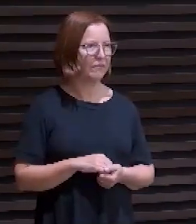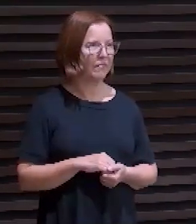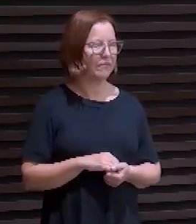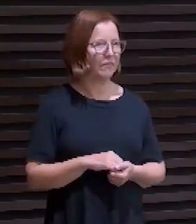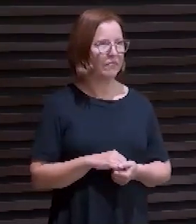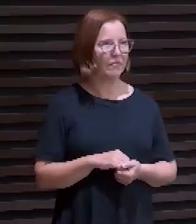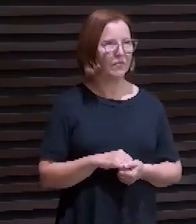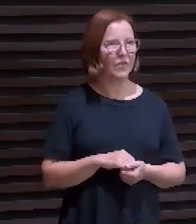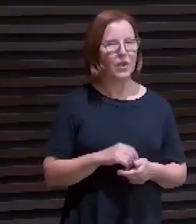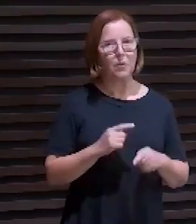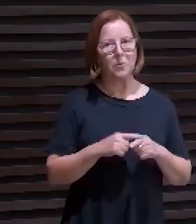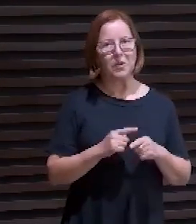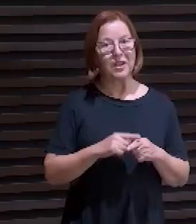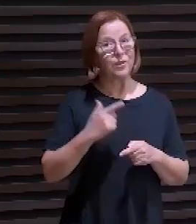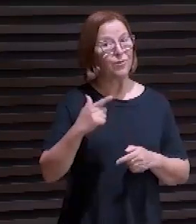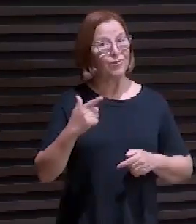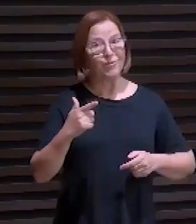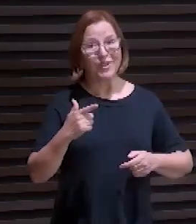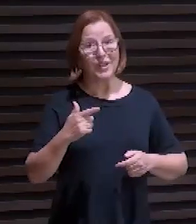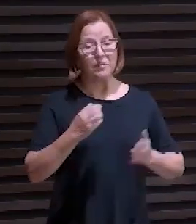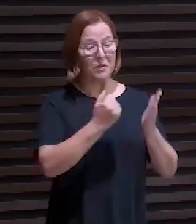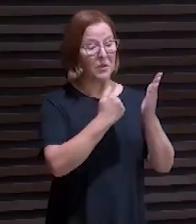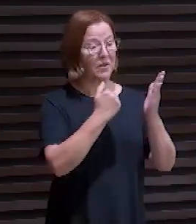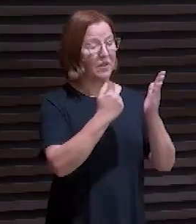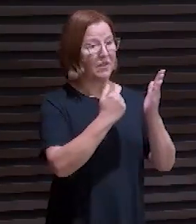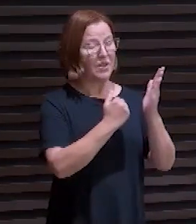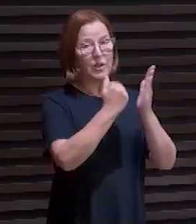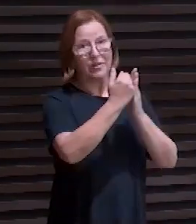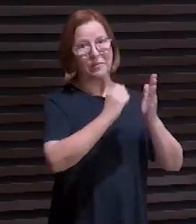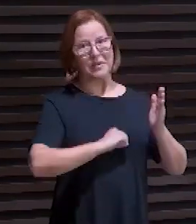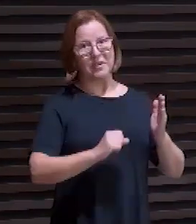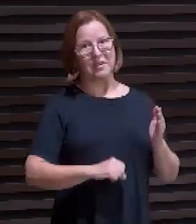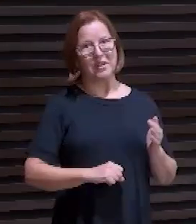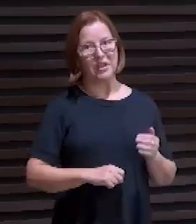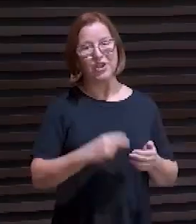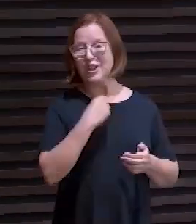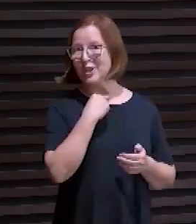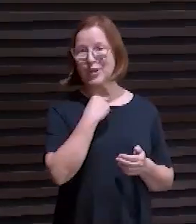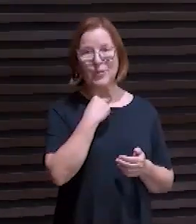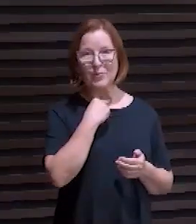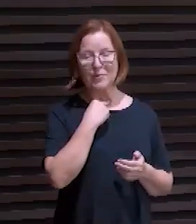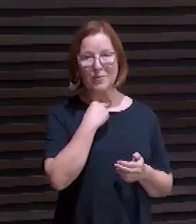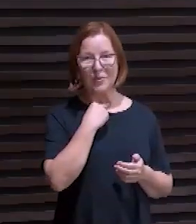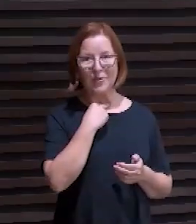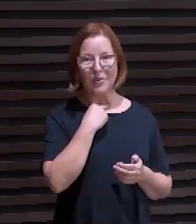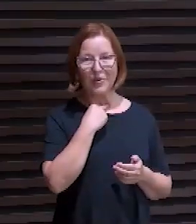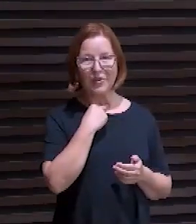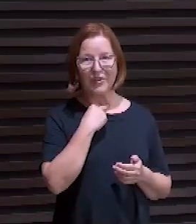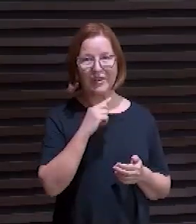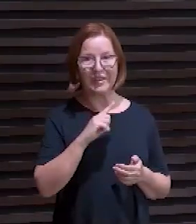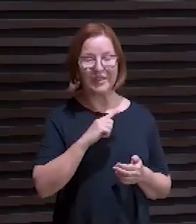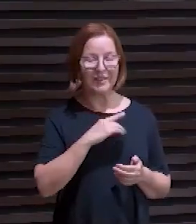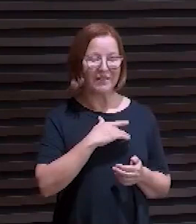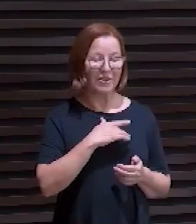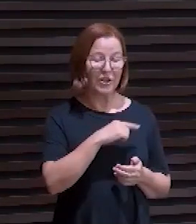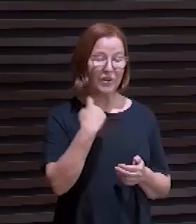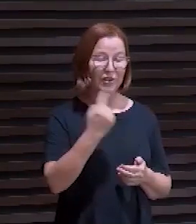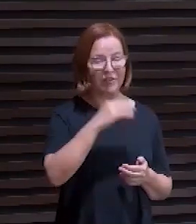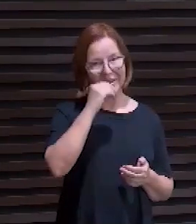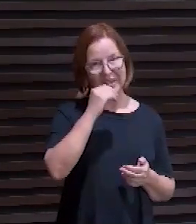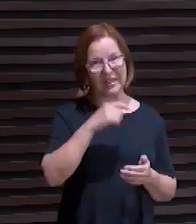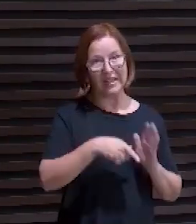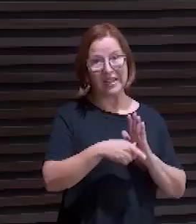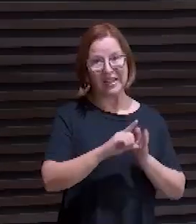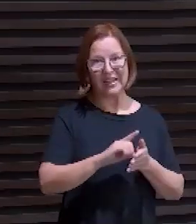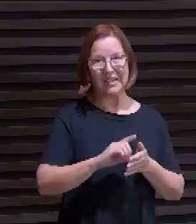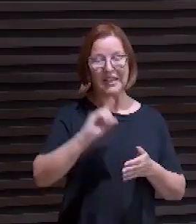Porque não temos sumo sacerdote que não possa compadecer-se de nossas fraquezas. Antes foi